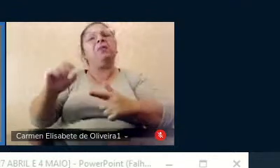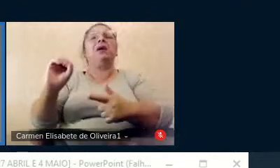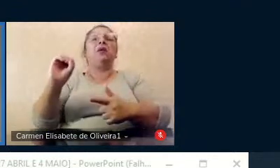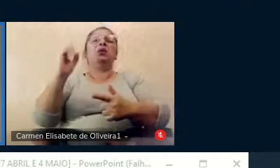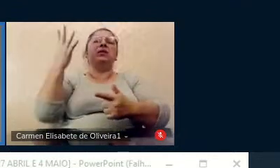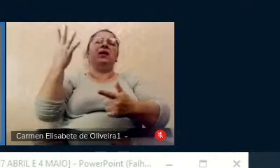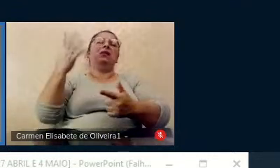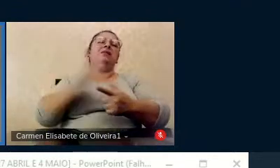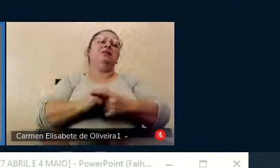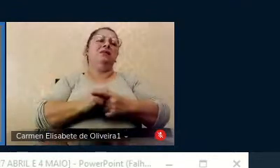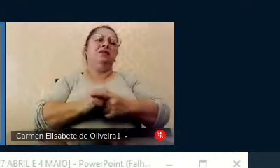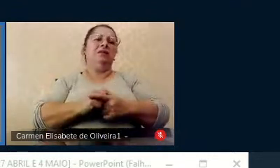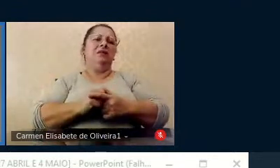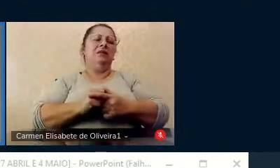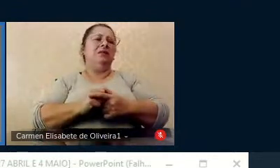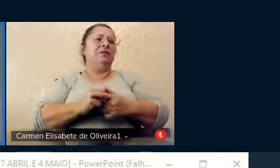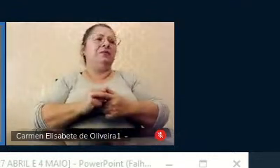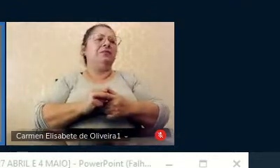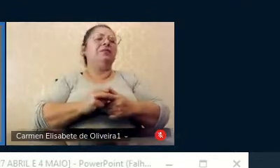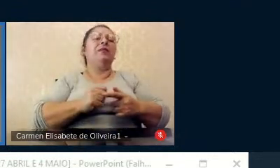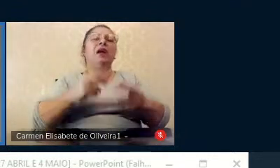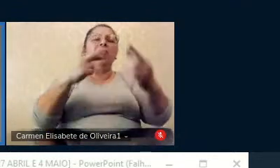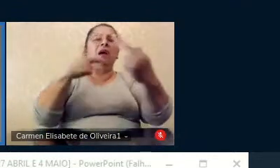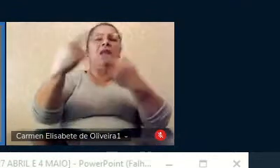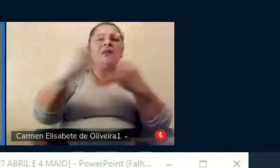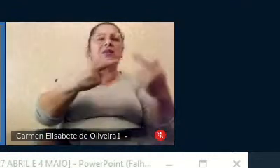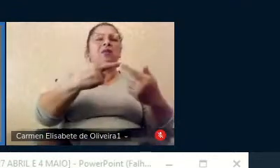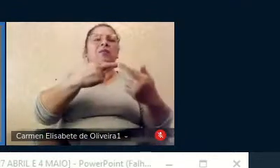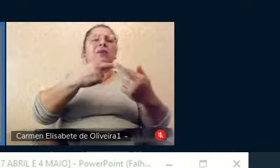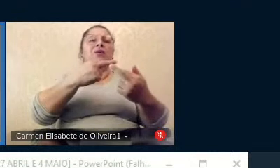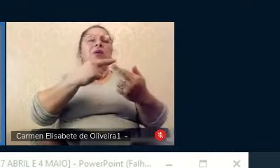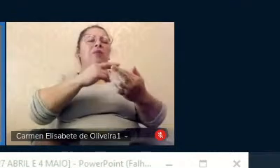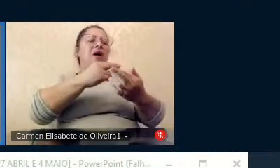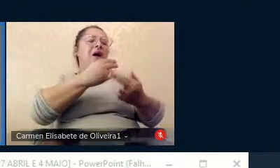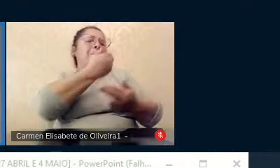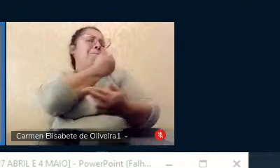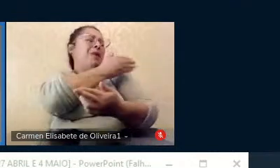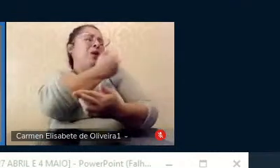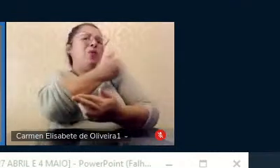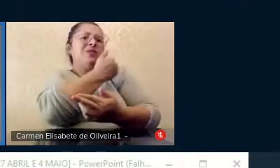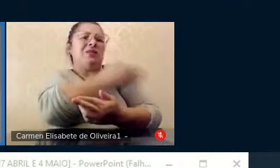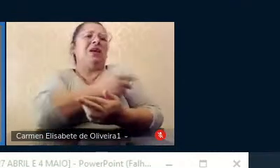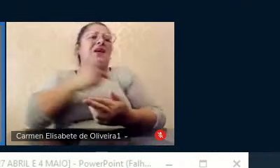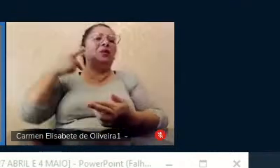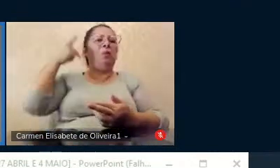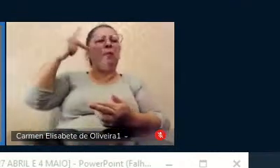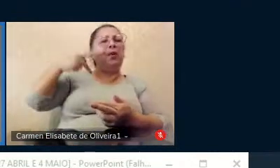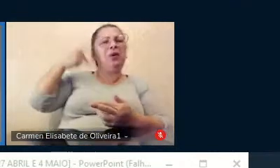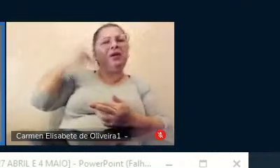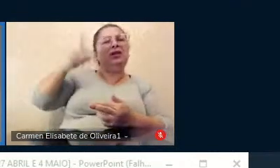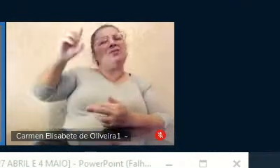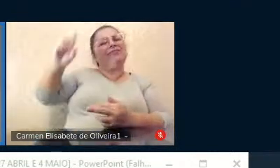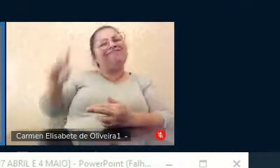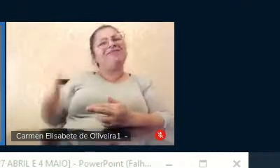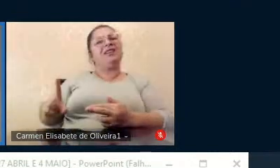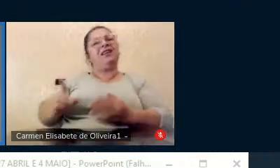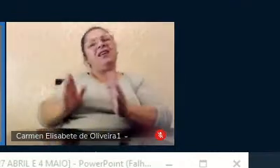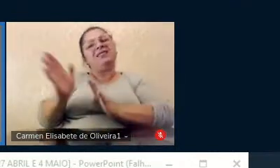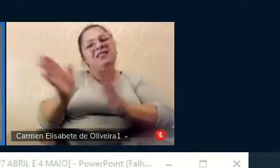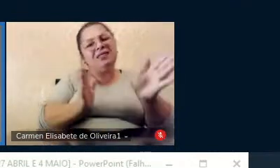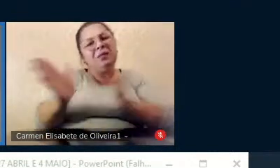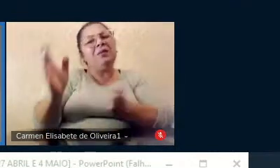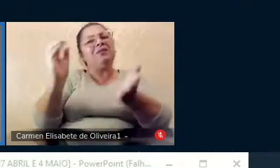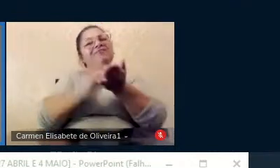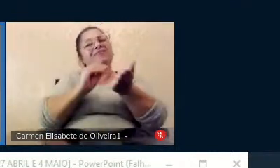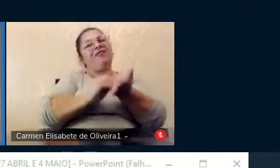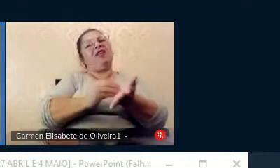acontecendo em relação a preconceitos, em relação a políticos, a direitos políticos, acessibilidade, né, para